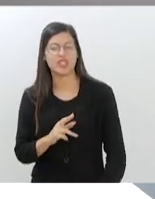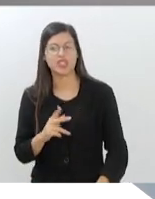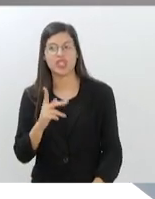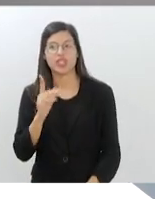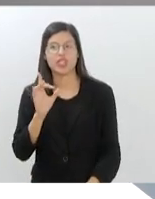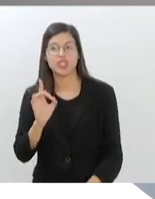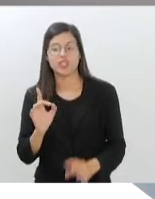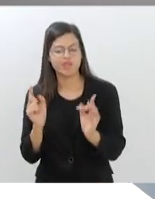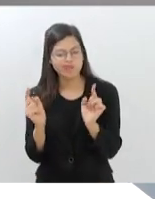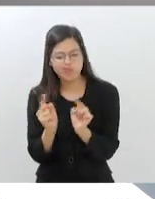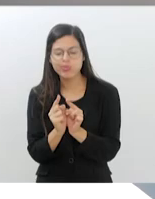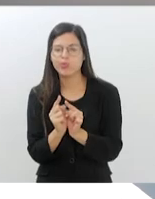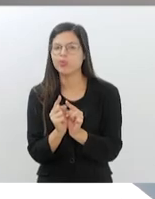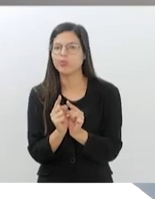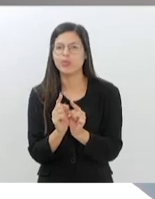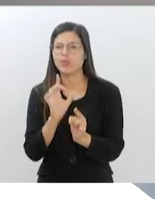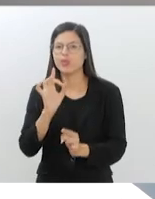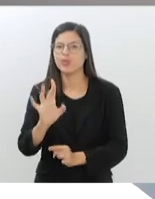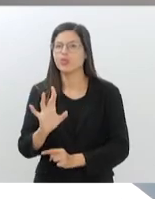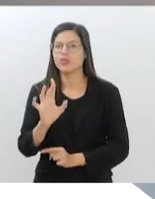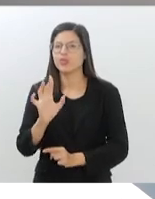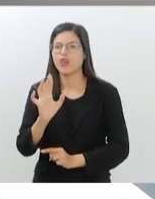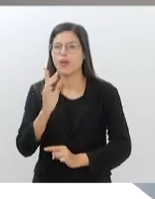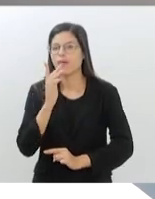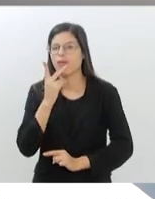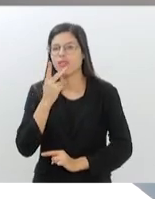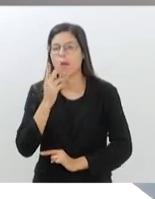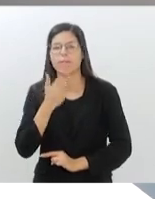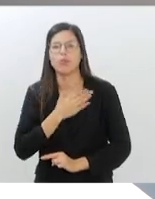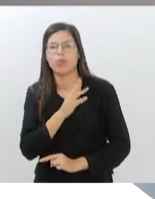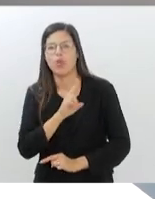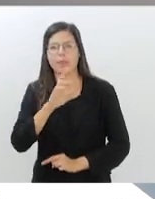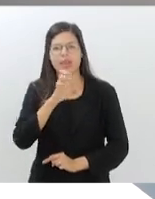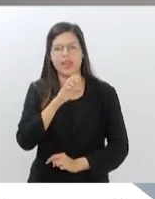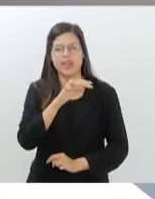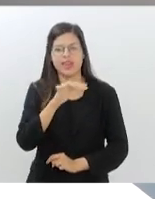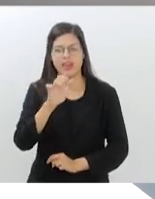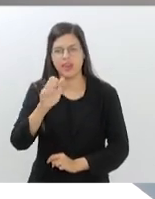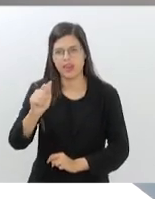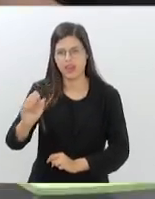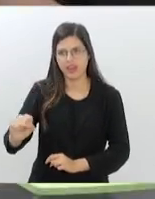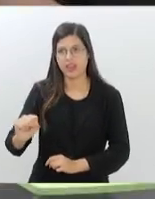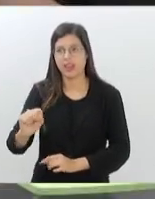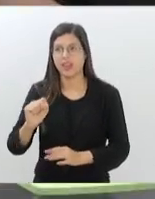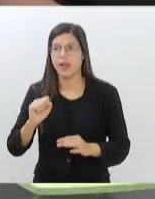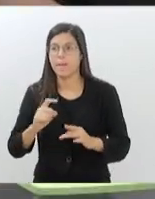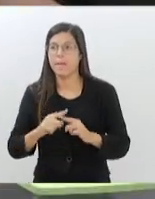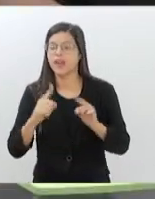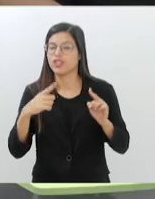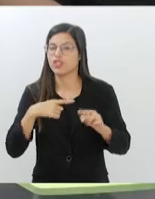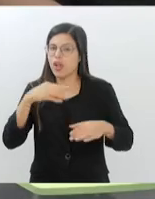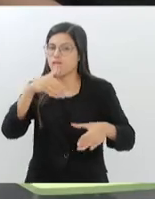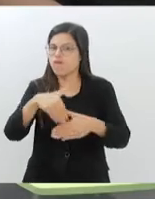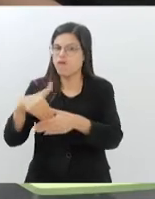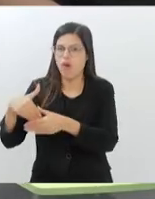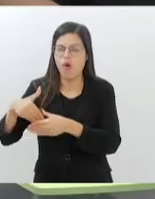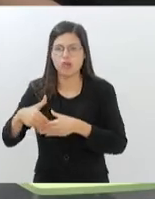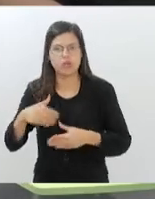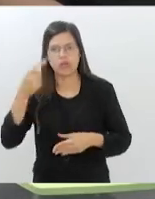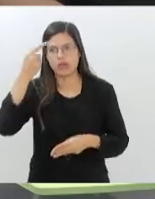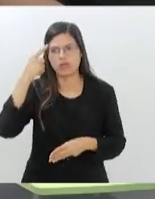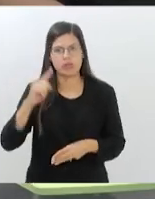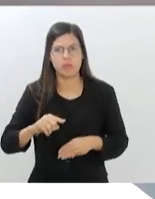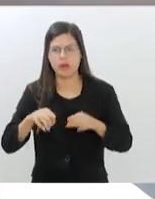é enas e mesmo assim tinha tinha votações camão de v não sabia que ele era formado